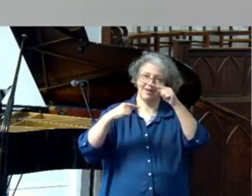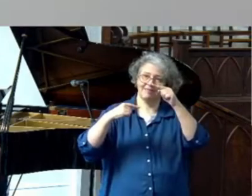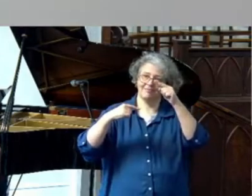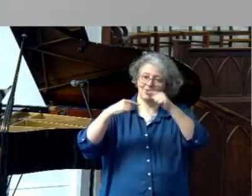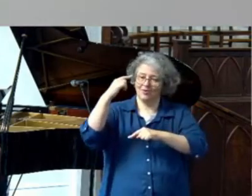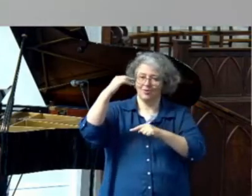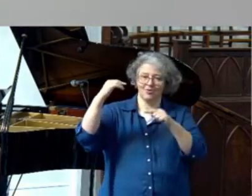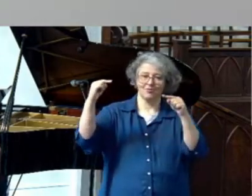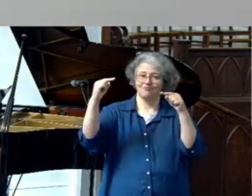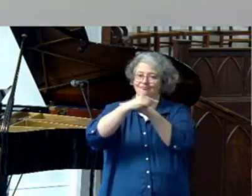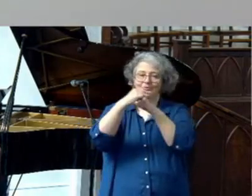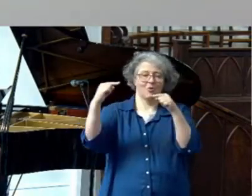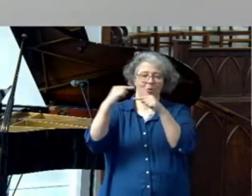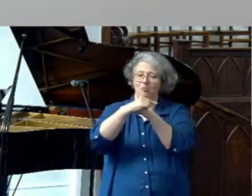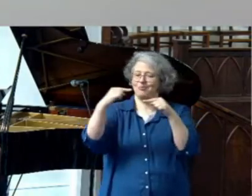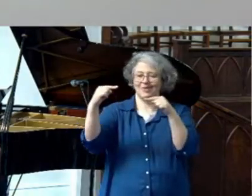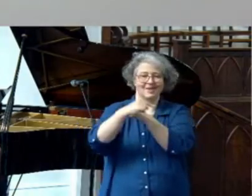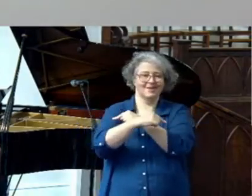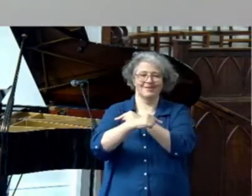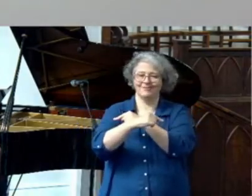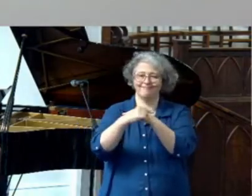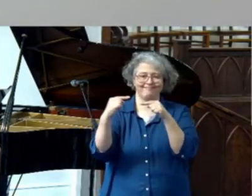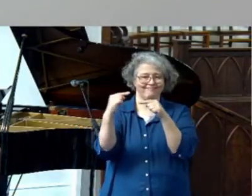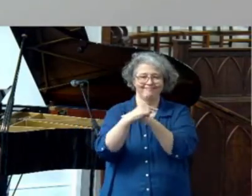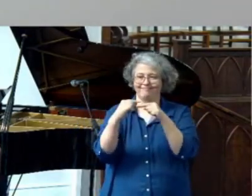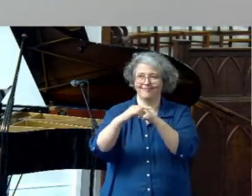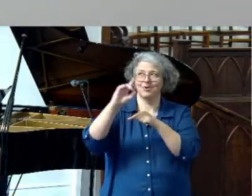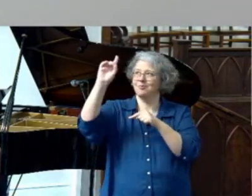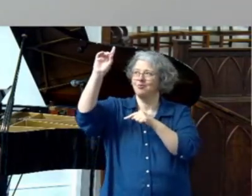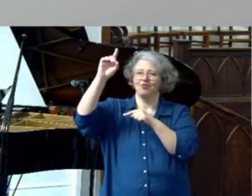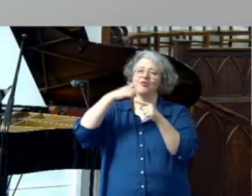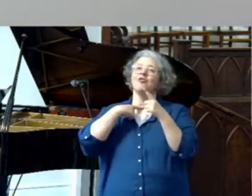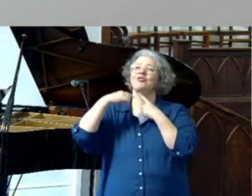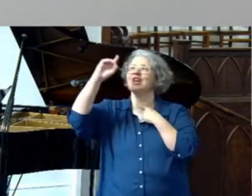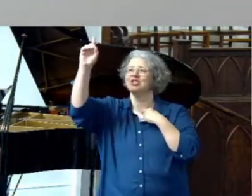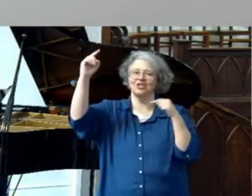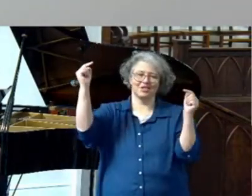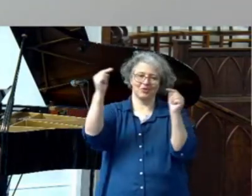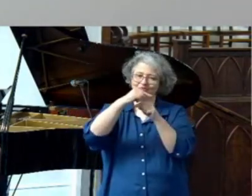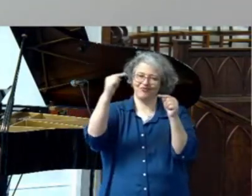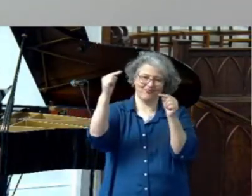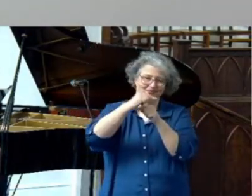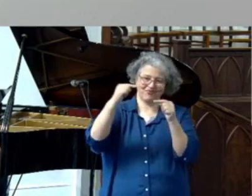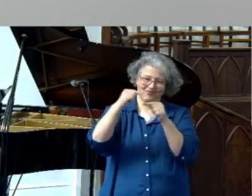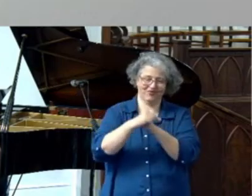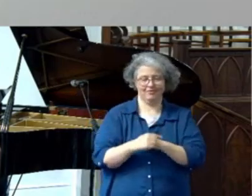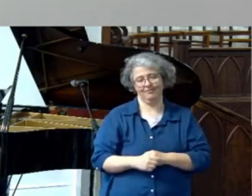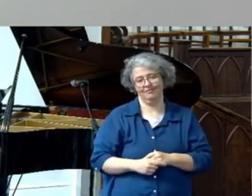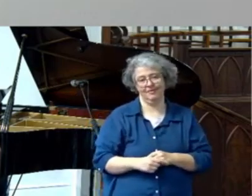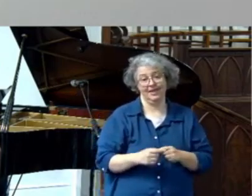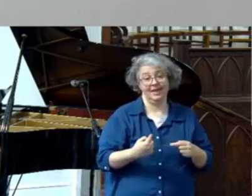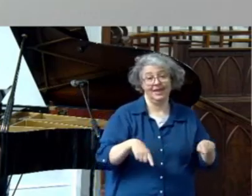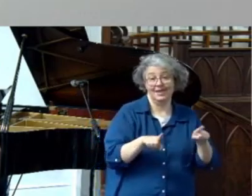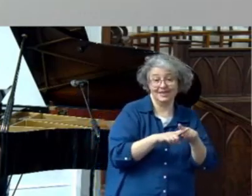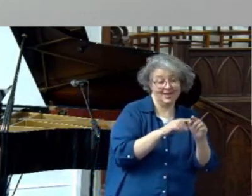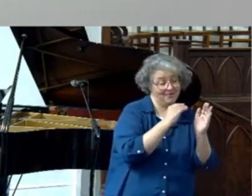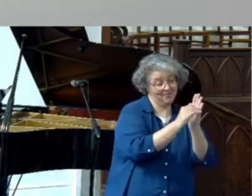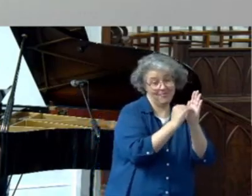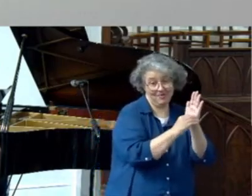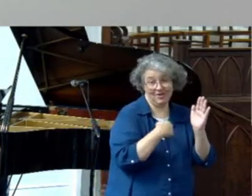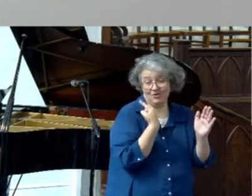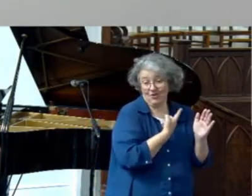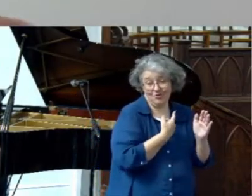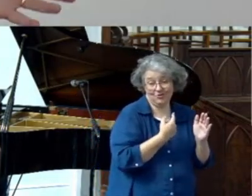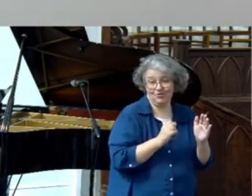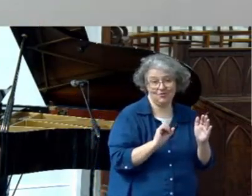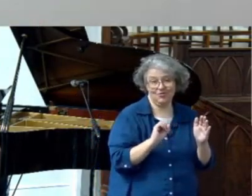Você já fez planos e achou que eles dariam certo? Eu vou citar 2, para você entender o que eu estou querendo dizer com